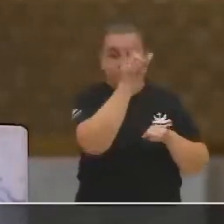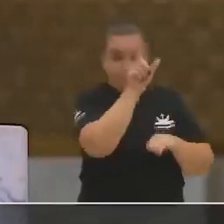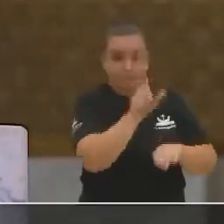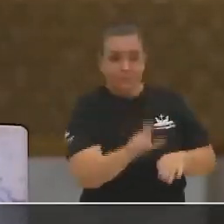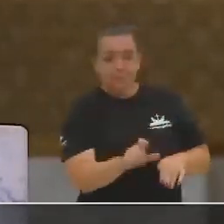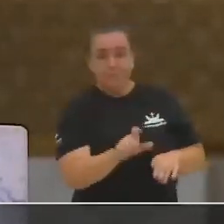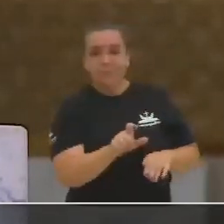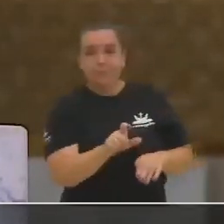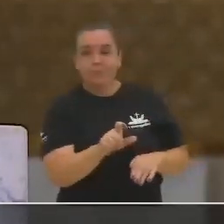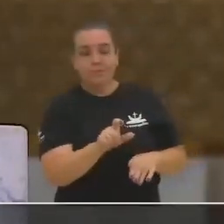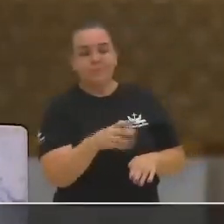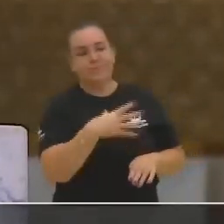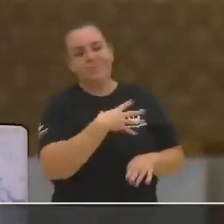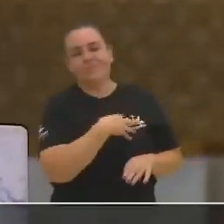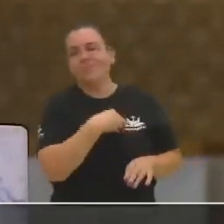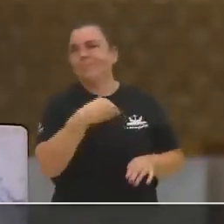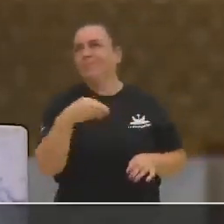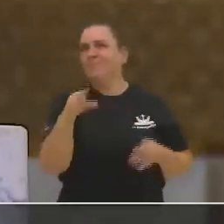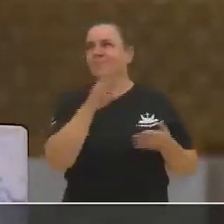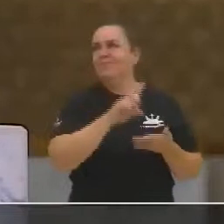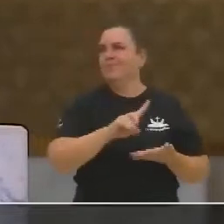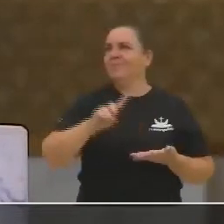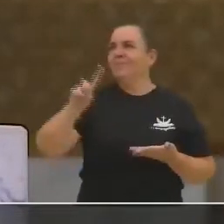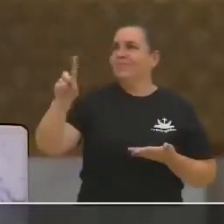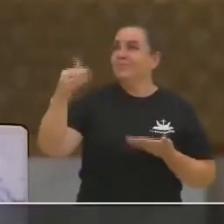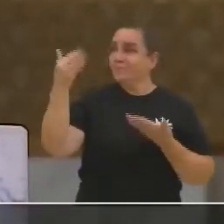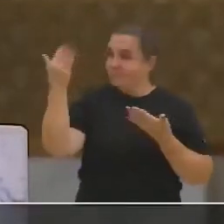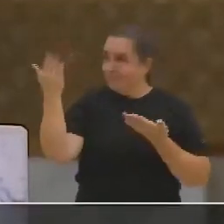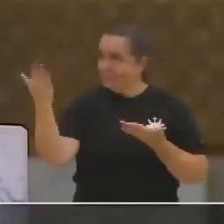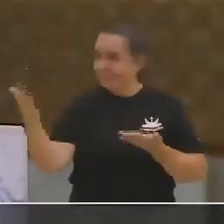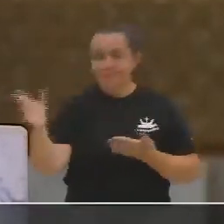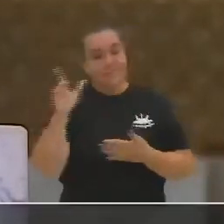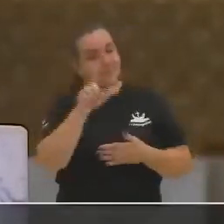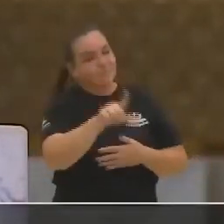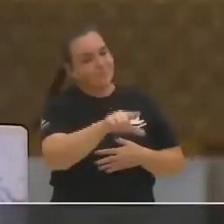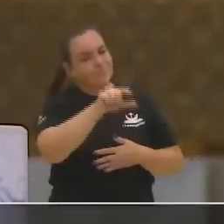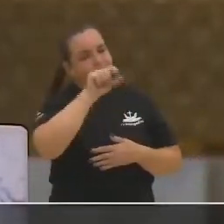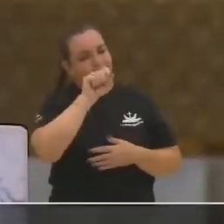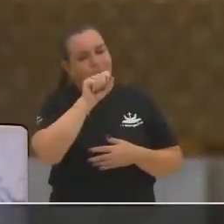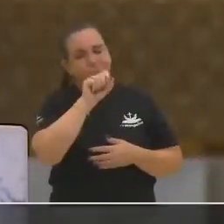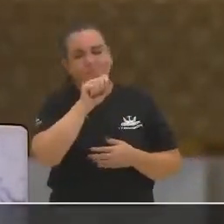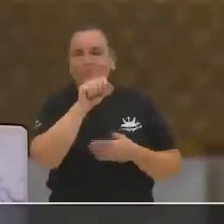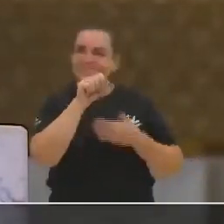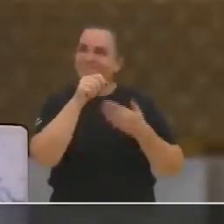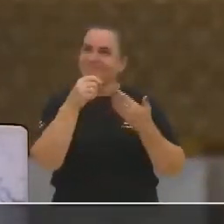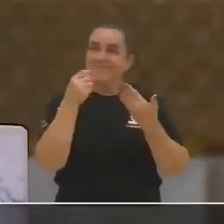o filho do homem que escolhestes para